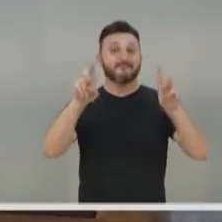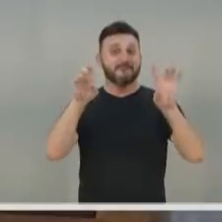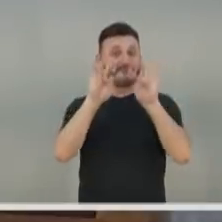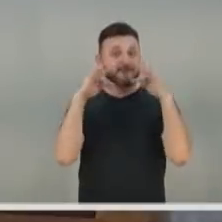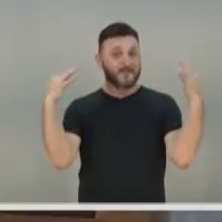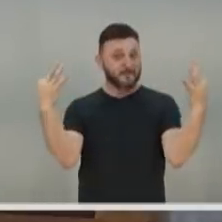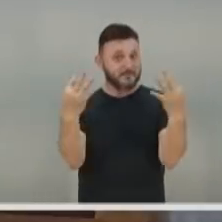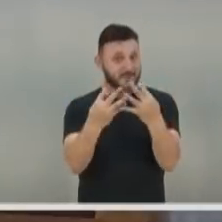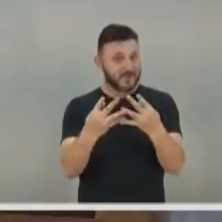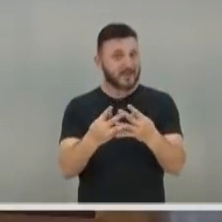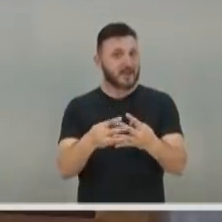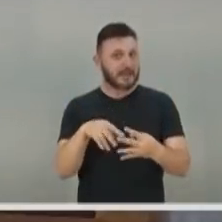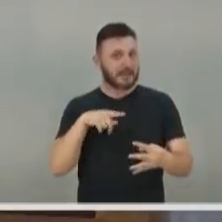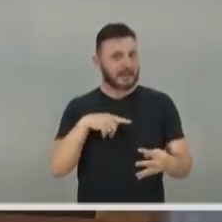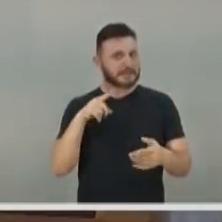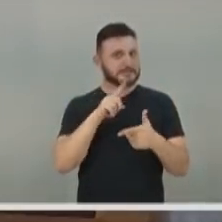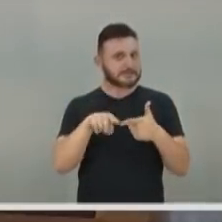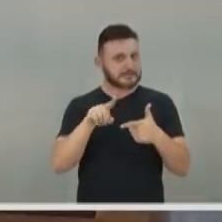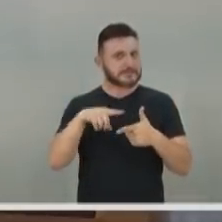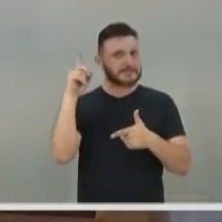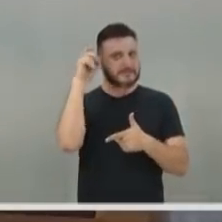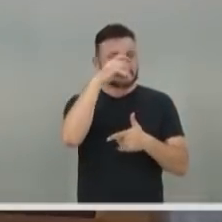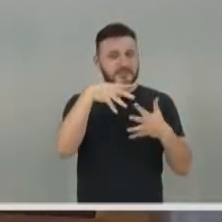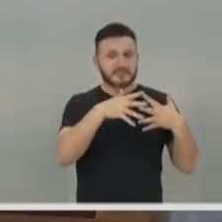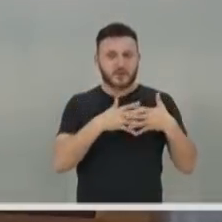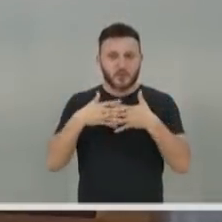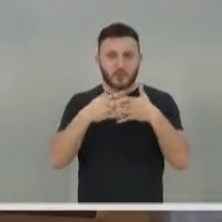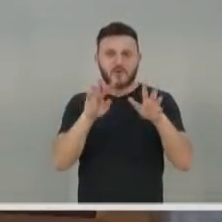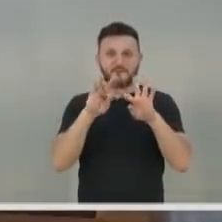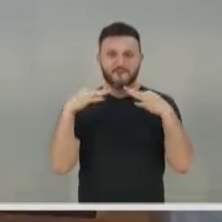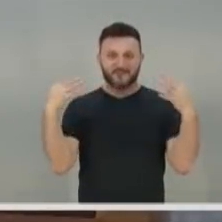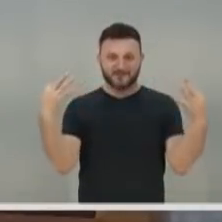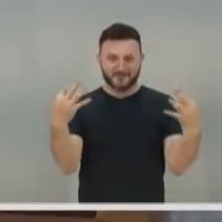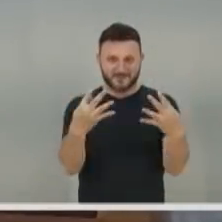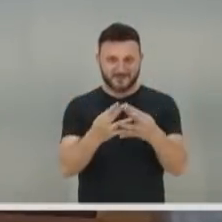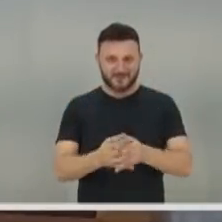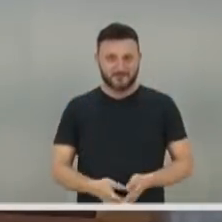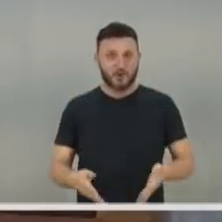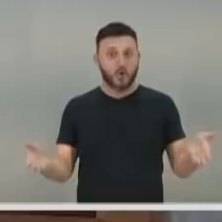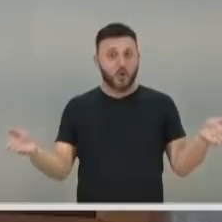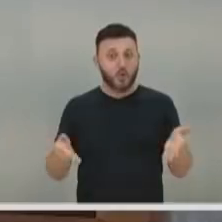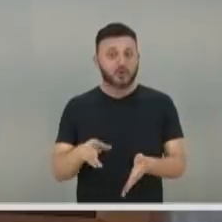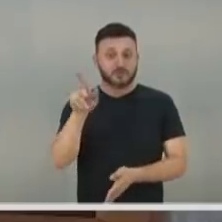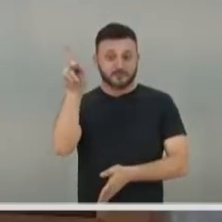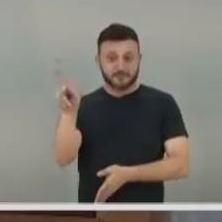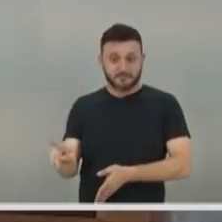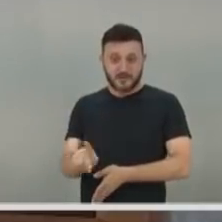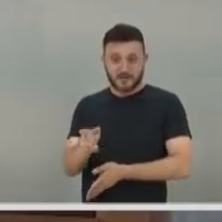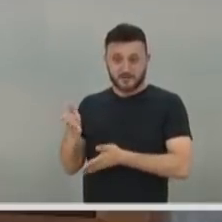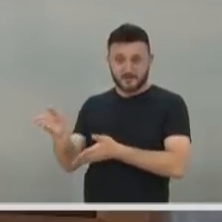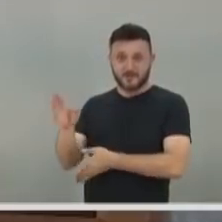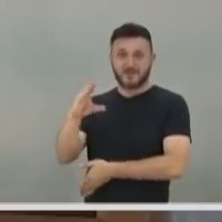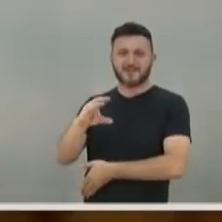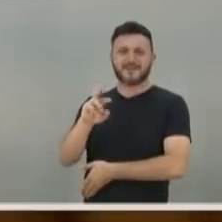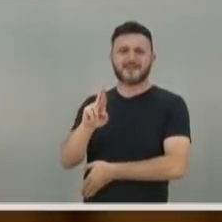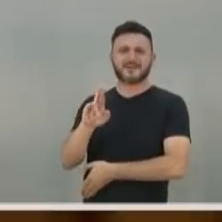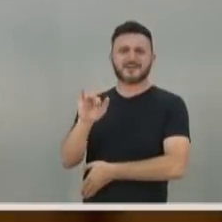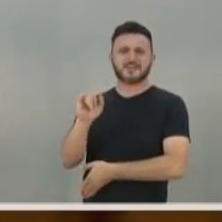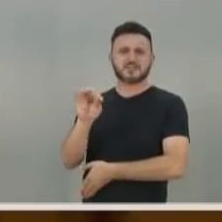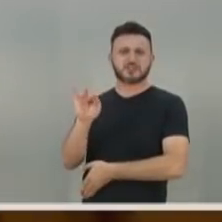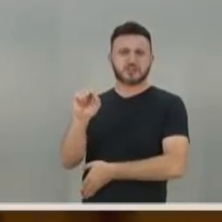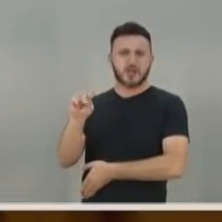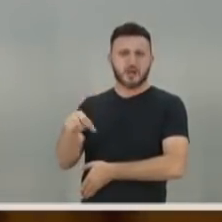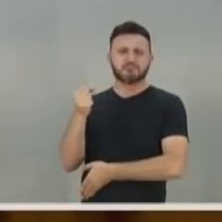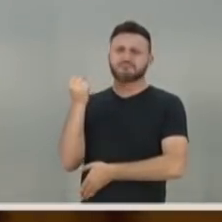a igreja tem os olhos voltados àquele que é o protagonista da evangelização, os leigos. Tirando os